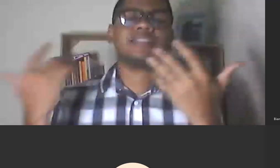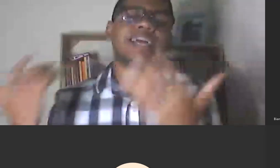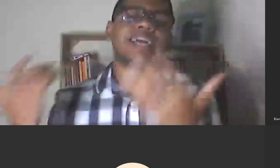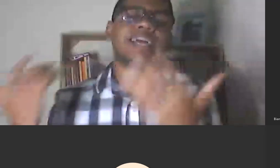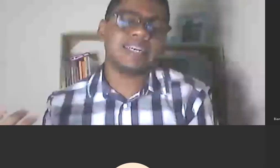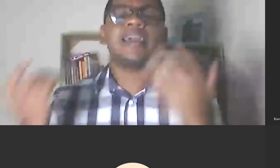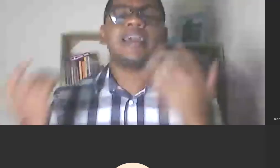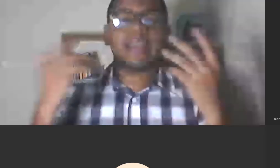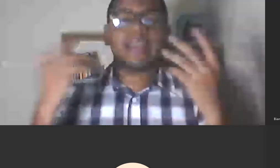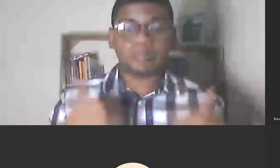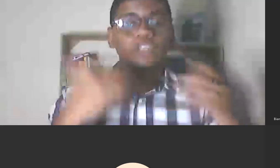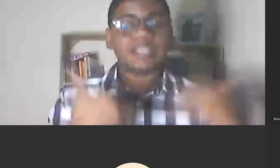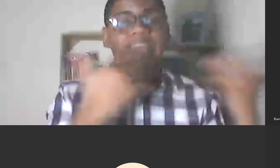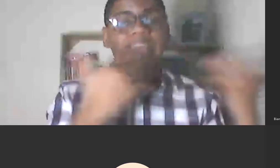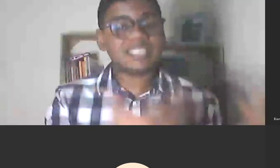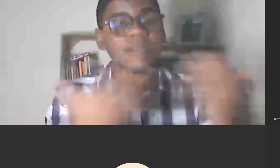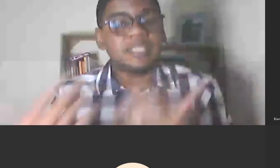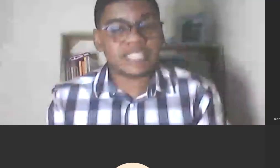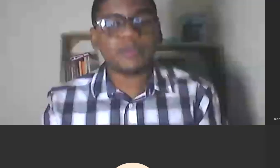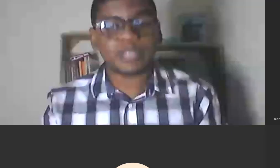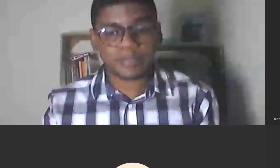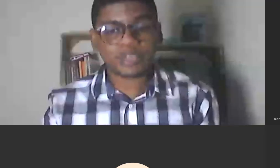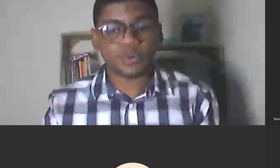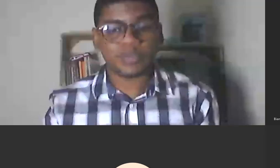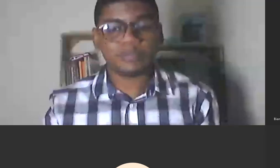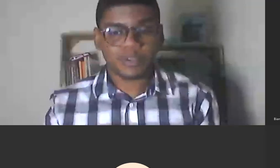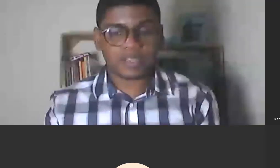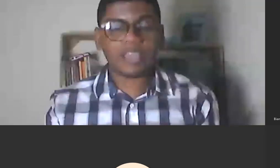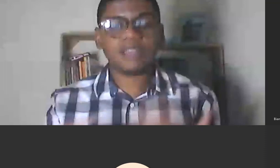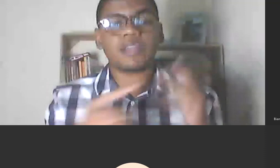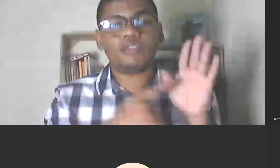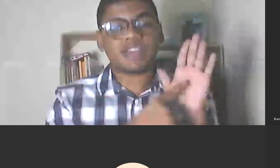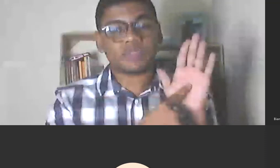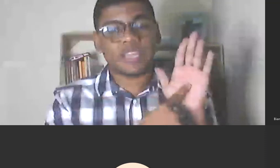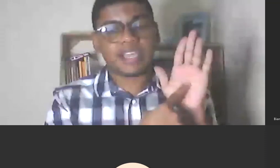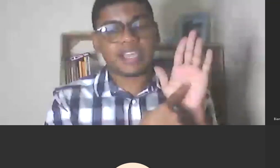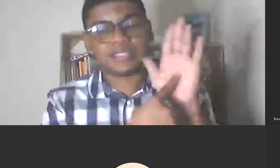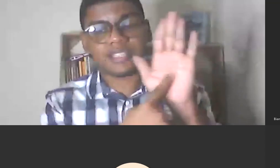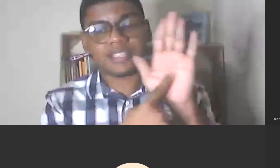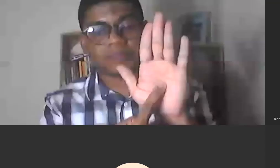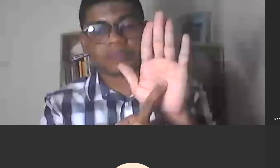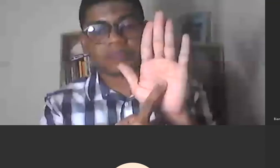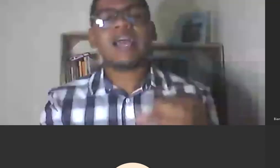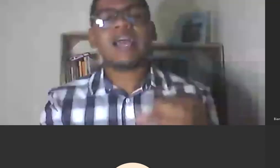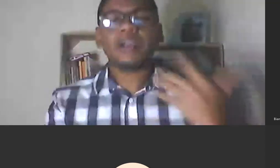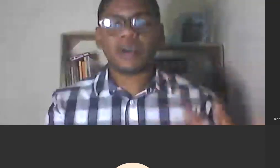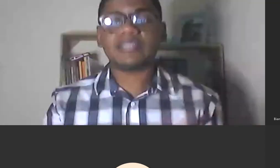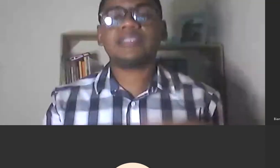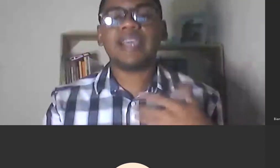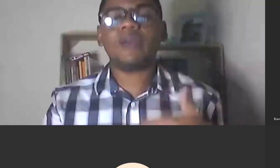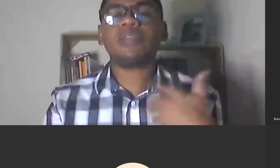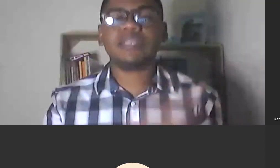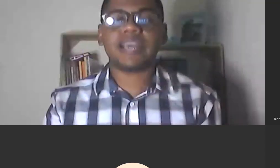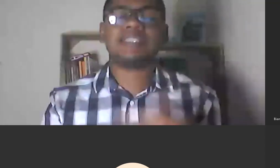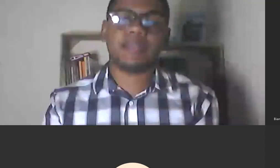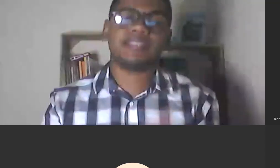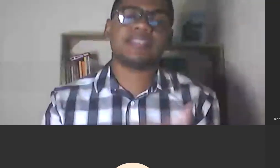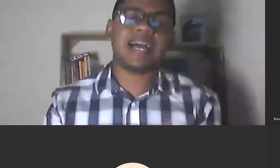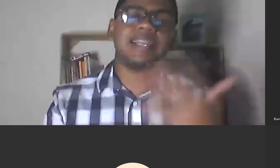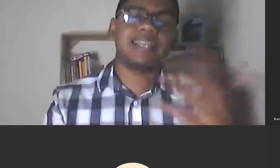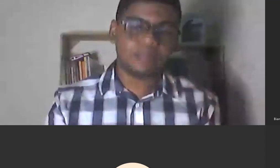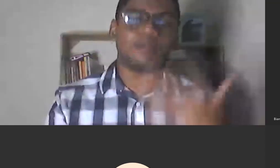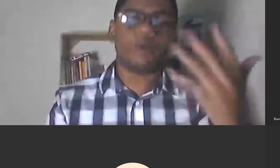eu que vou apresentar a Lia. Eu estou pedindo para que ela se apresente para outra pessoa. Ok? Então, eu faço esse sinal. Agora, se eu